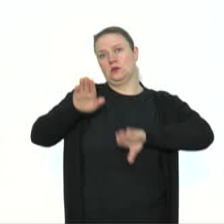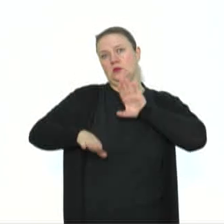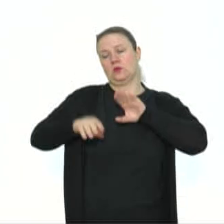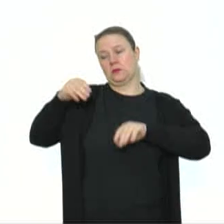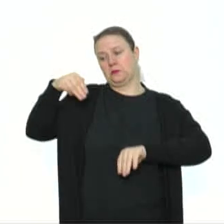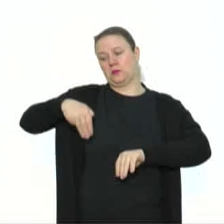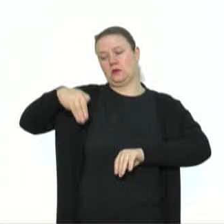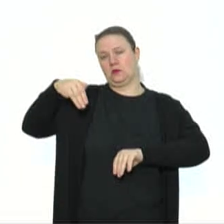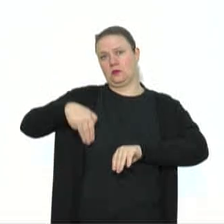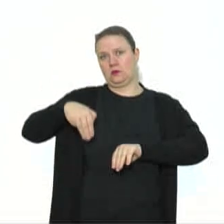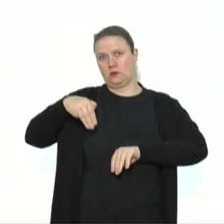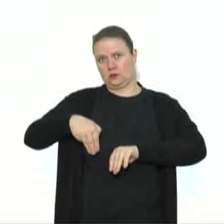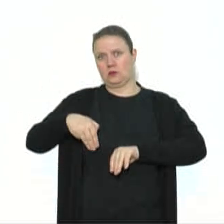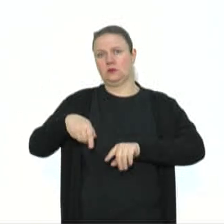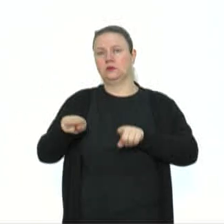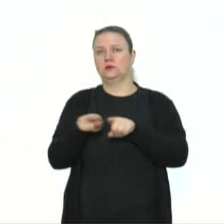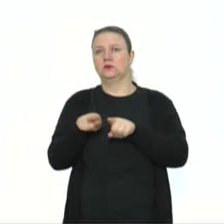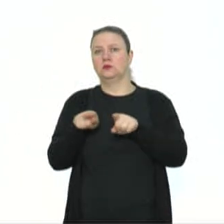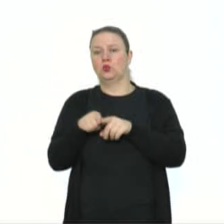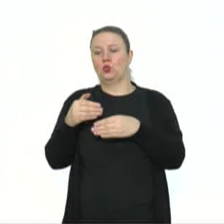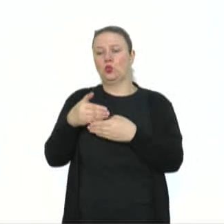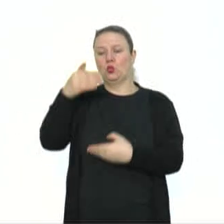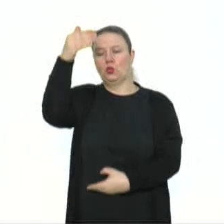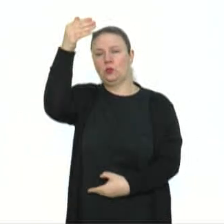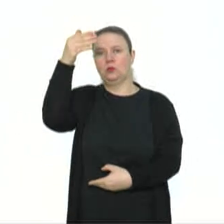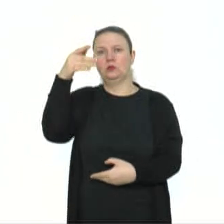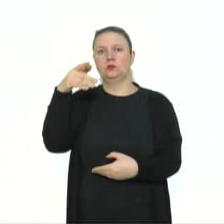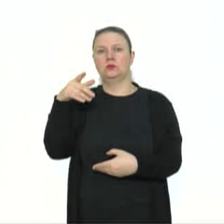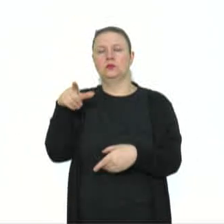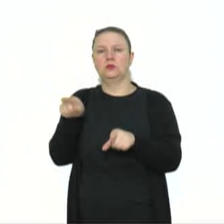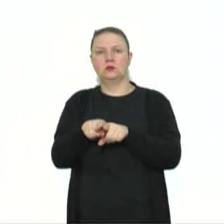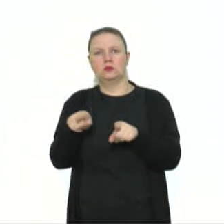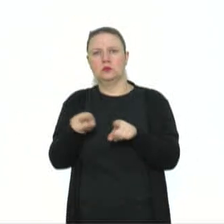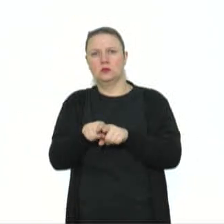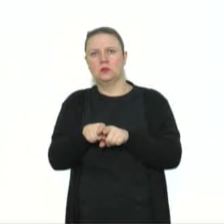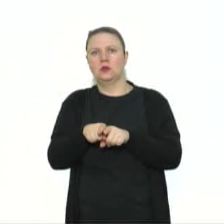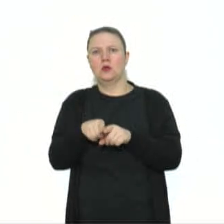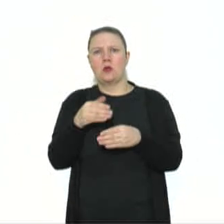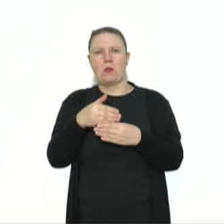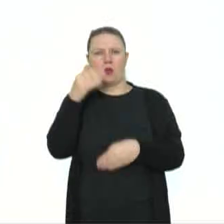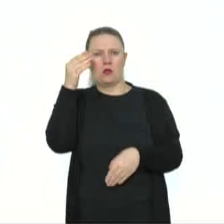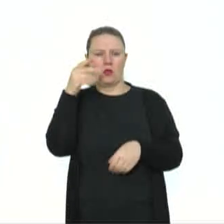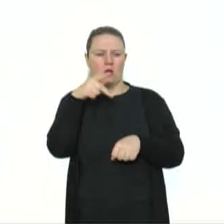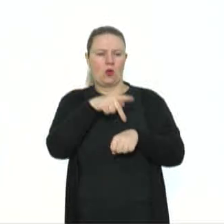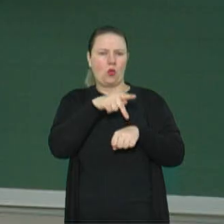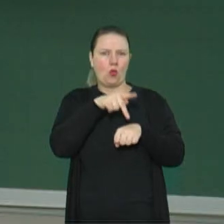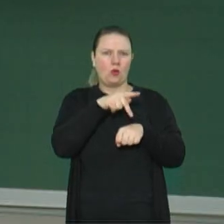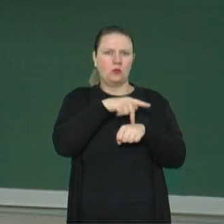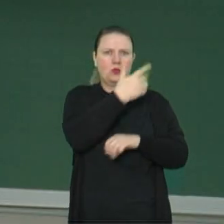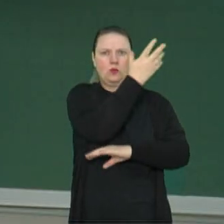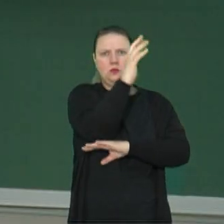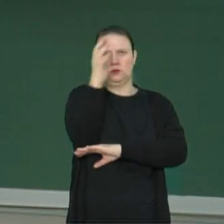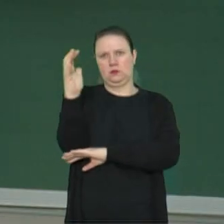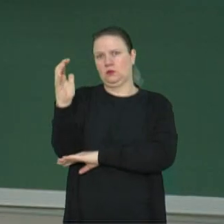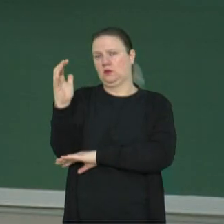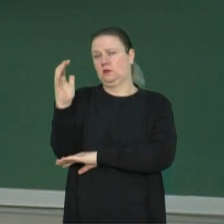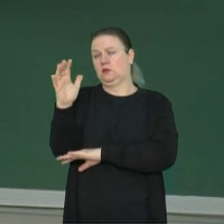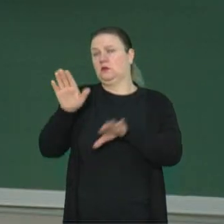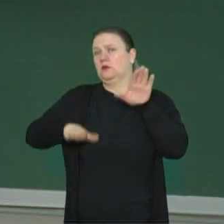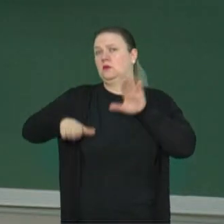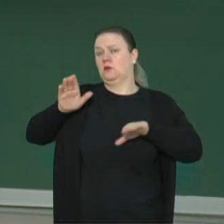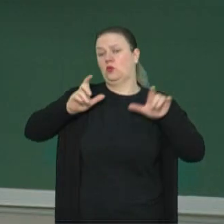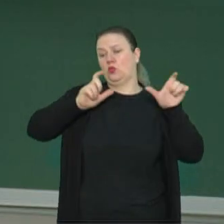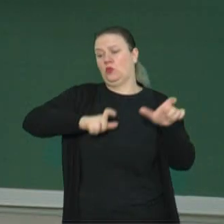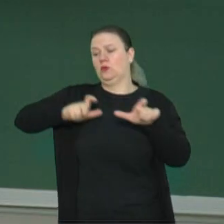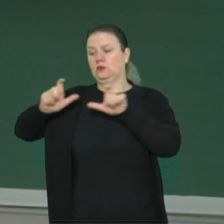metros para o bloco ou o muro de escalada até centenas de metros para as paredes rochosas. Então, dependendo de cada situação, há essa